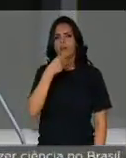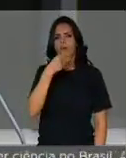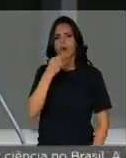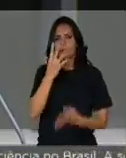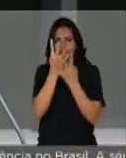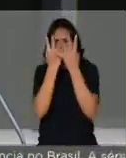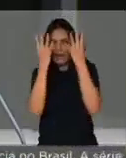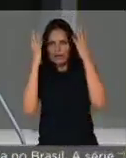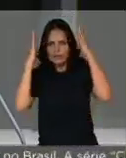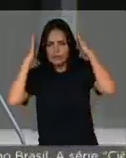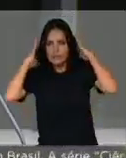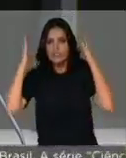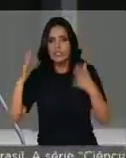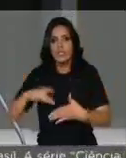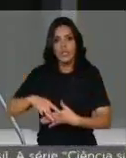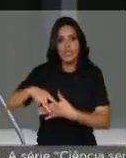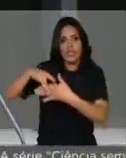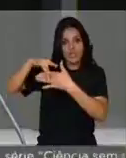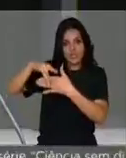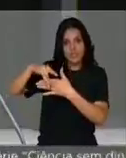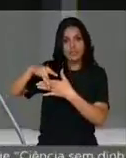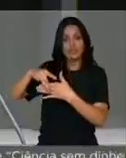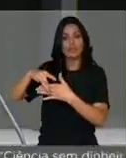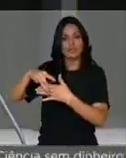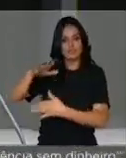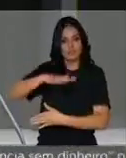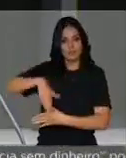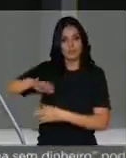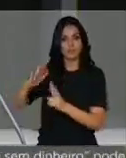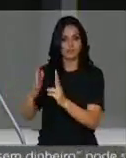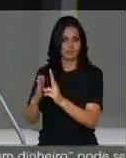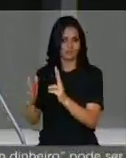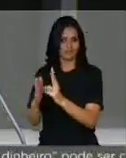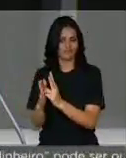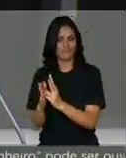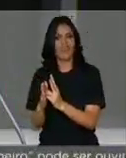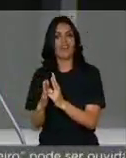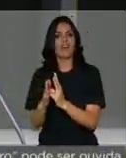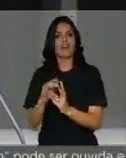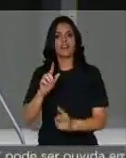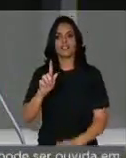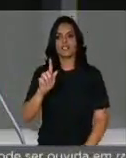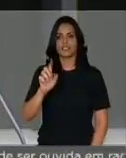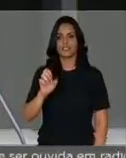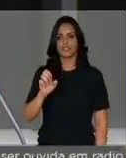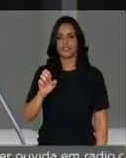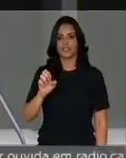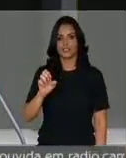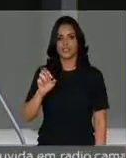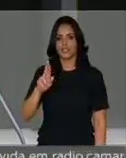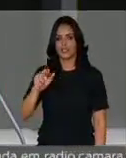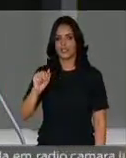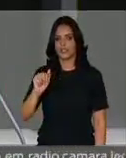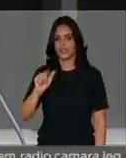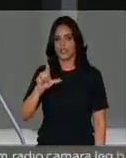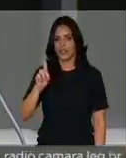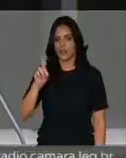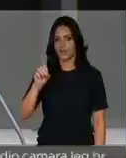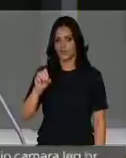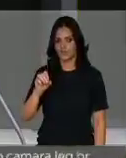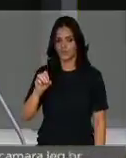das comunidades indígenas do Oiapoque, o cacique Geraldo Lodi,